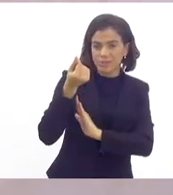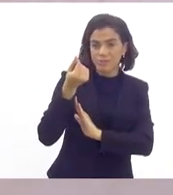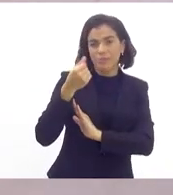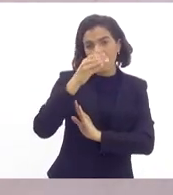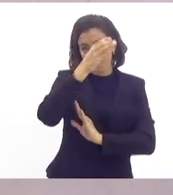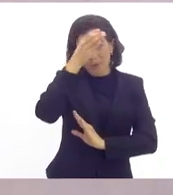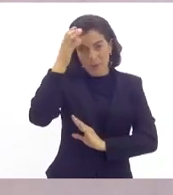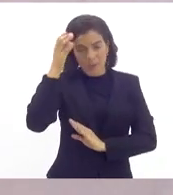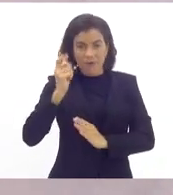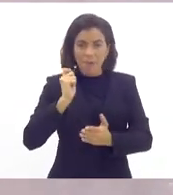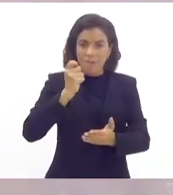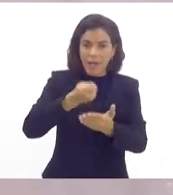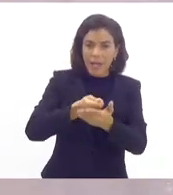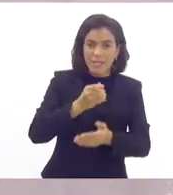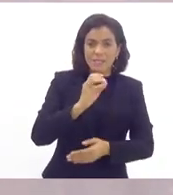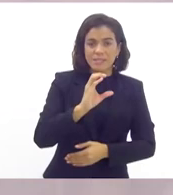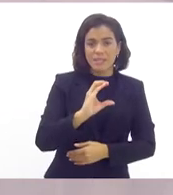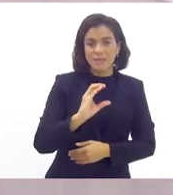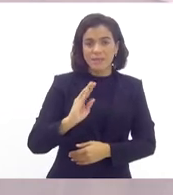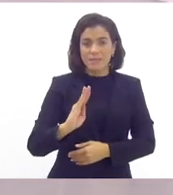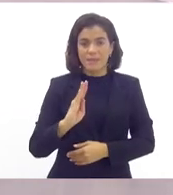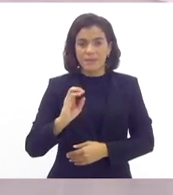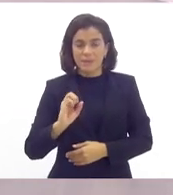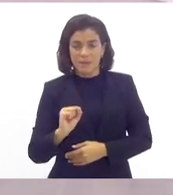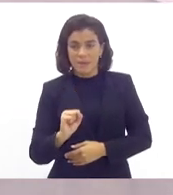vão pagar CBS,